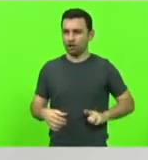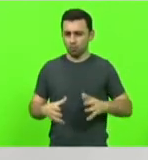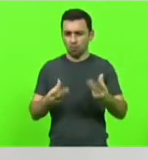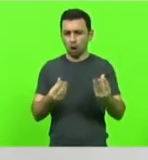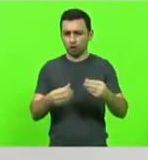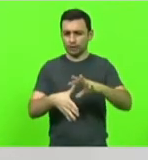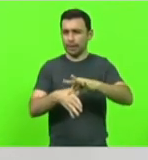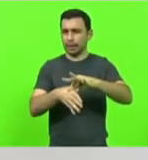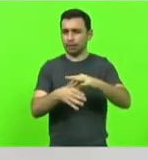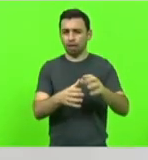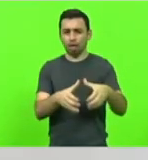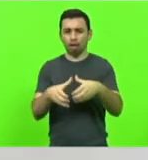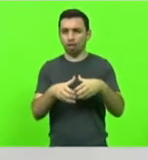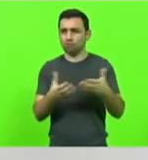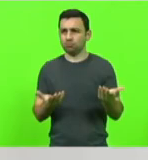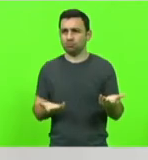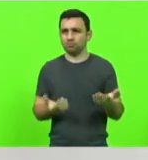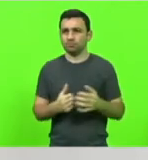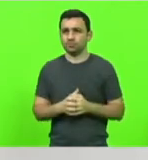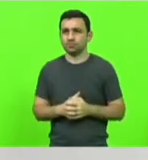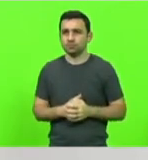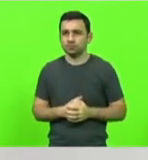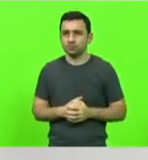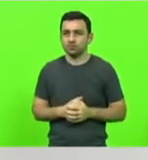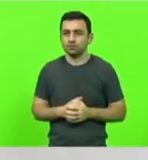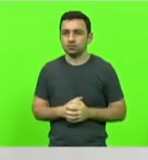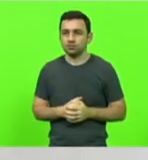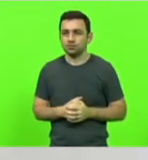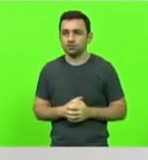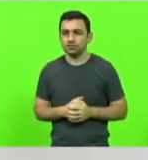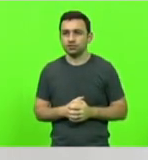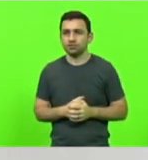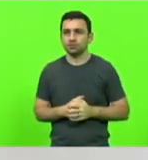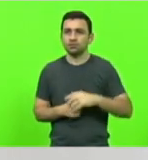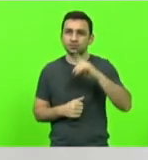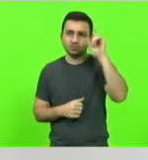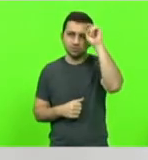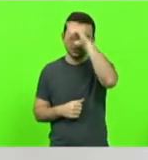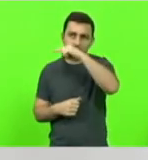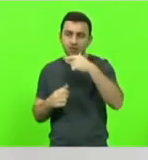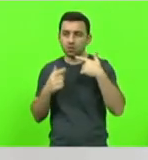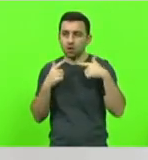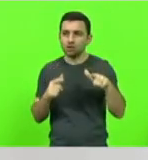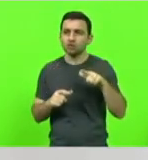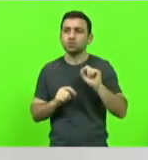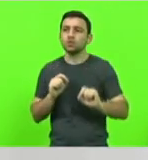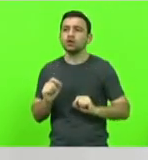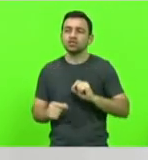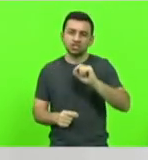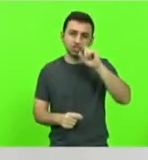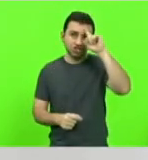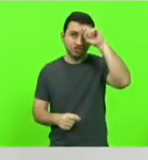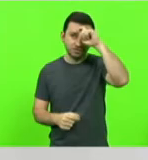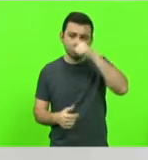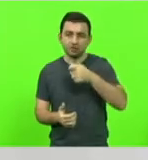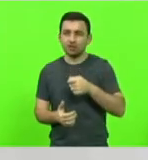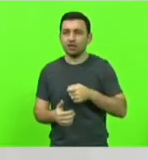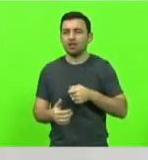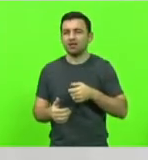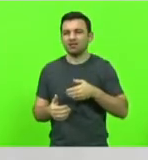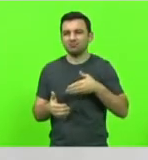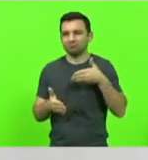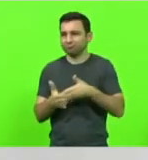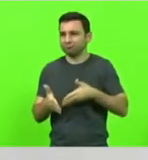Duro é recalcitrar contra os aguilhões. Em linguagem mais popular, duro é dar murro na ponta de